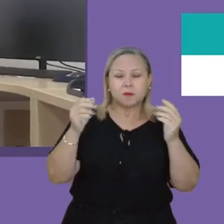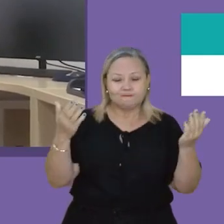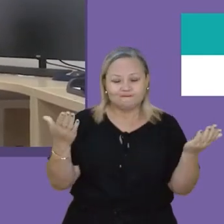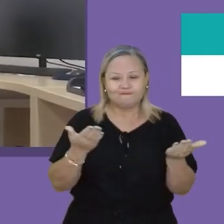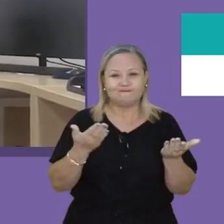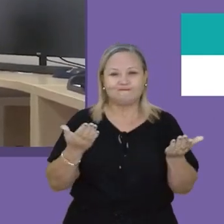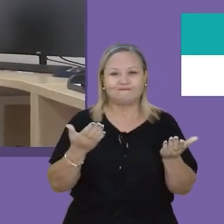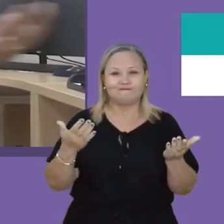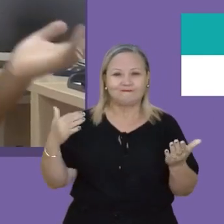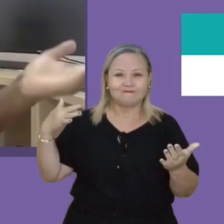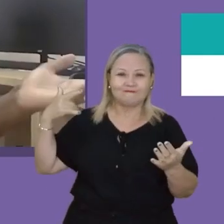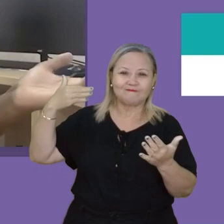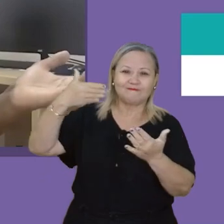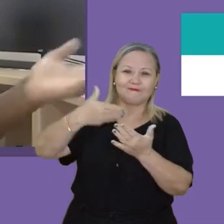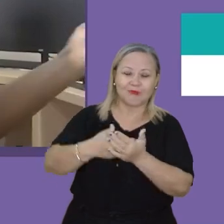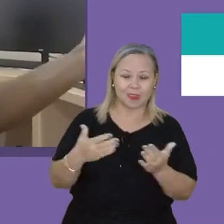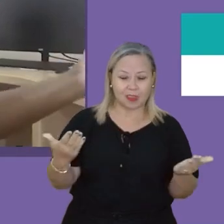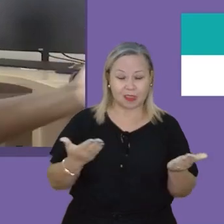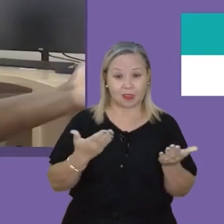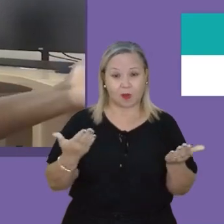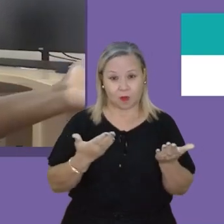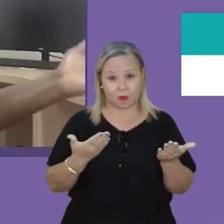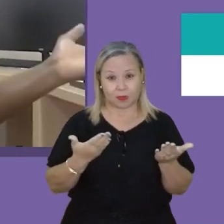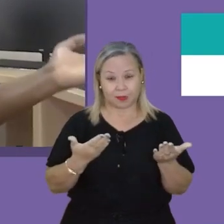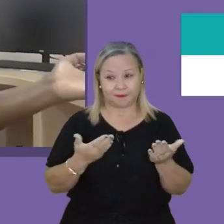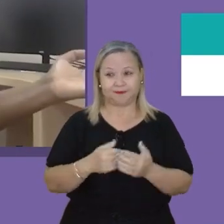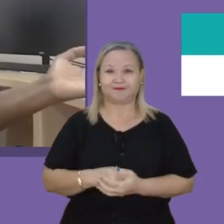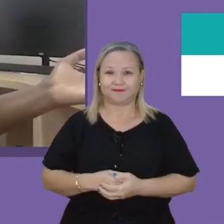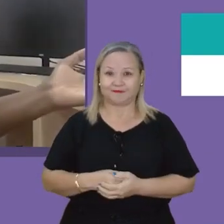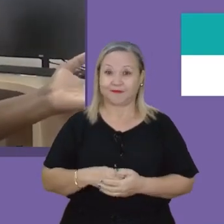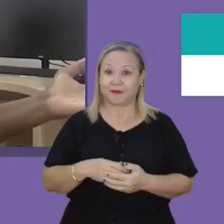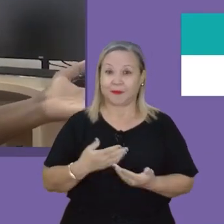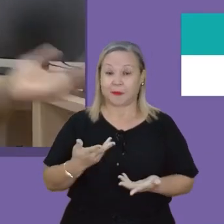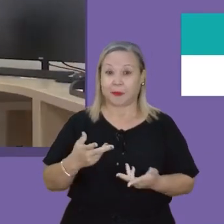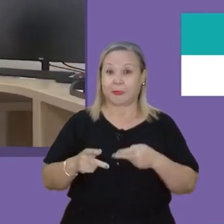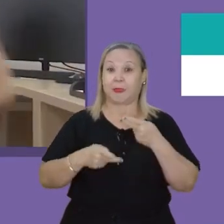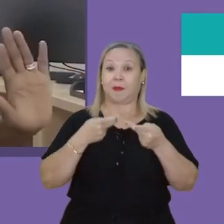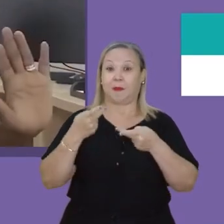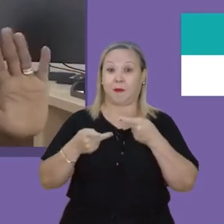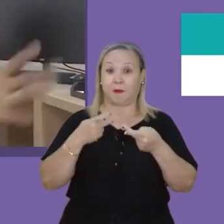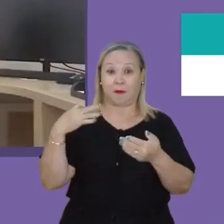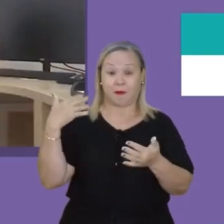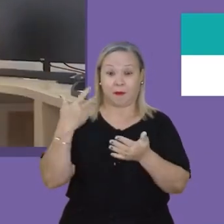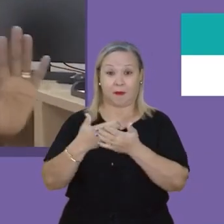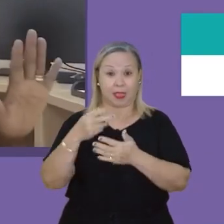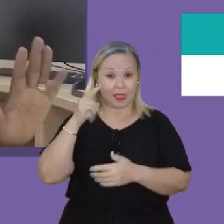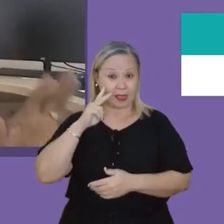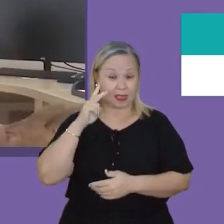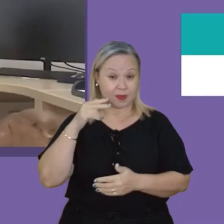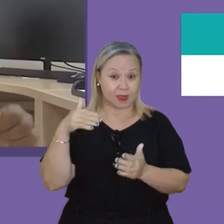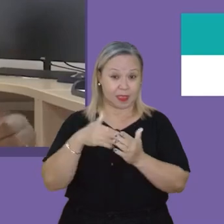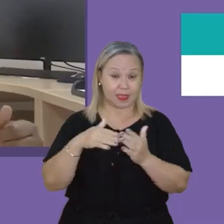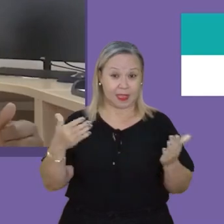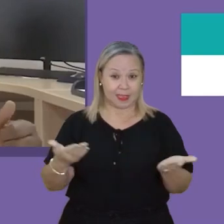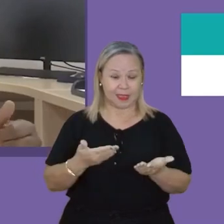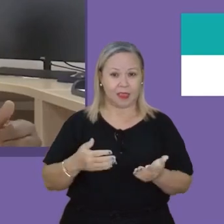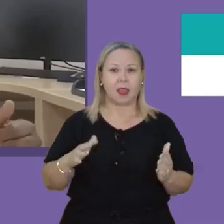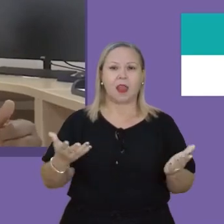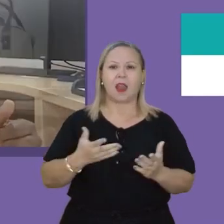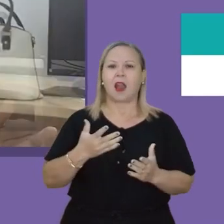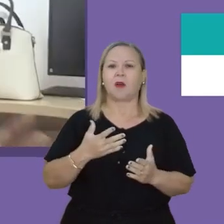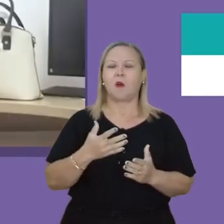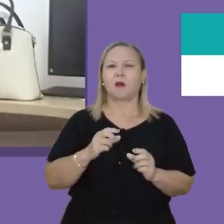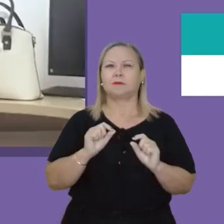atual. Aí podem me perguntar, mas você está falando do tempo da escravidão. Eu digo, não, eles sofisticaram a